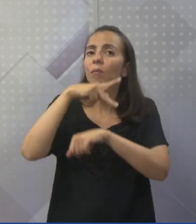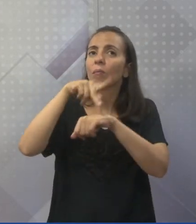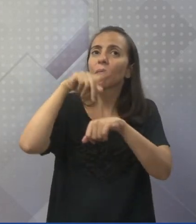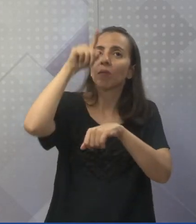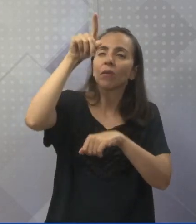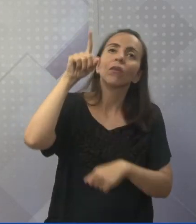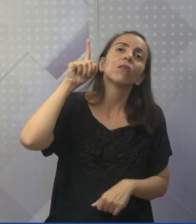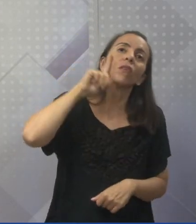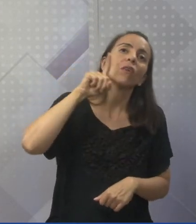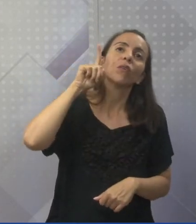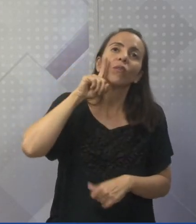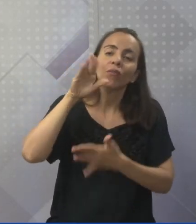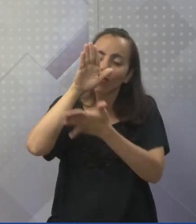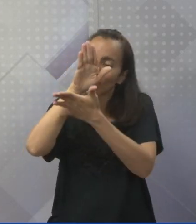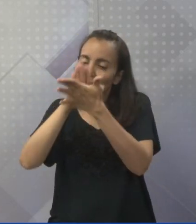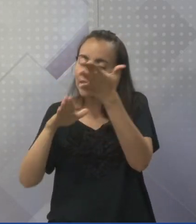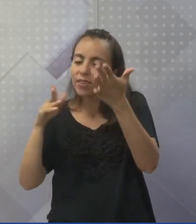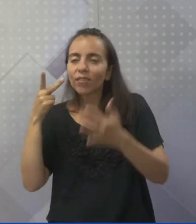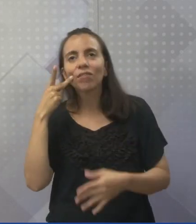Certo? Letra D.